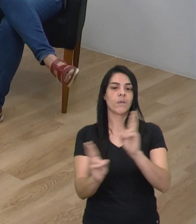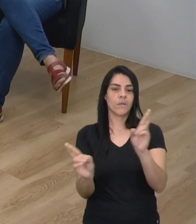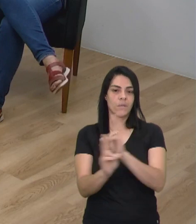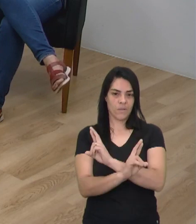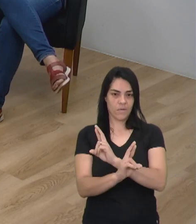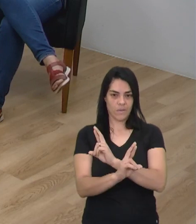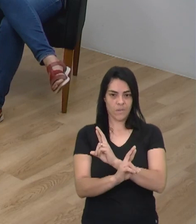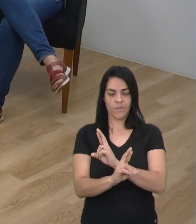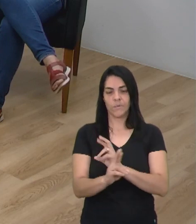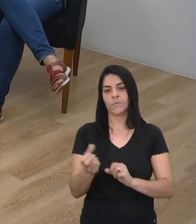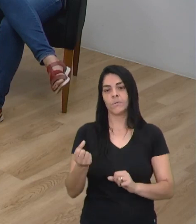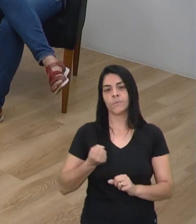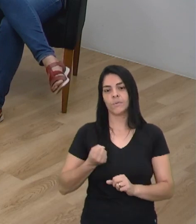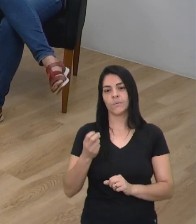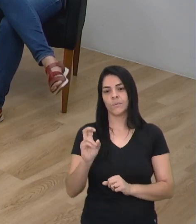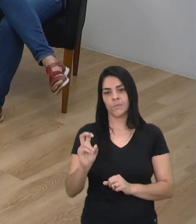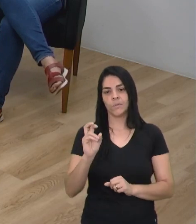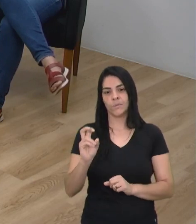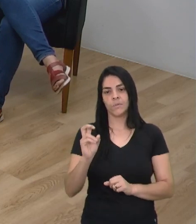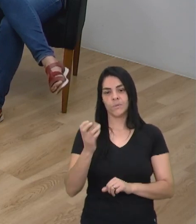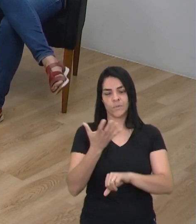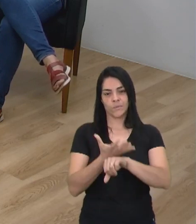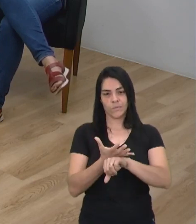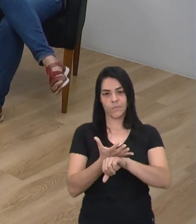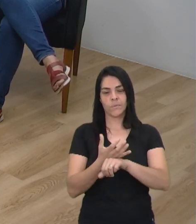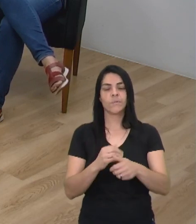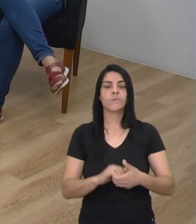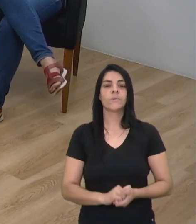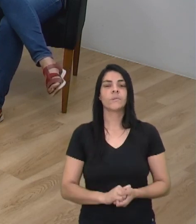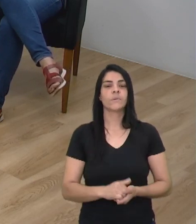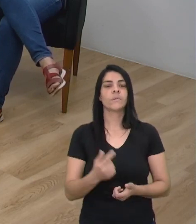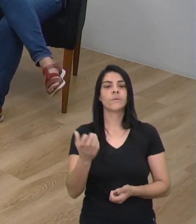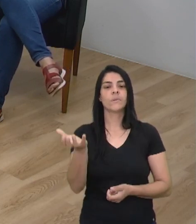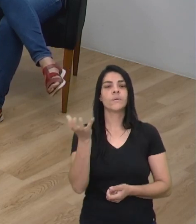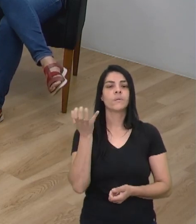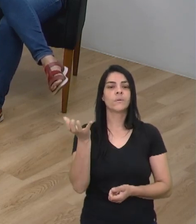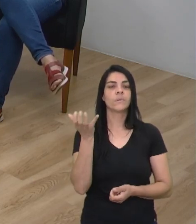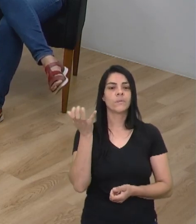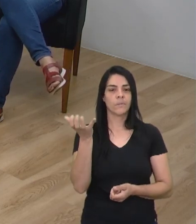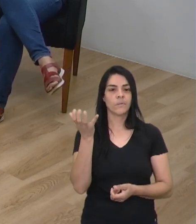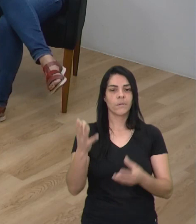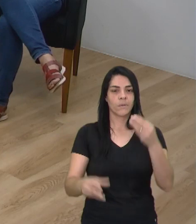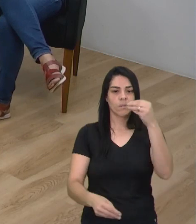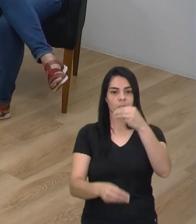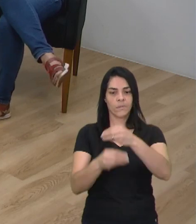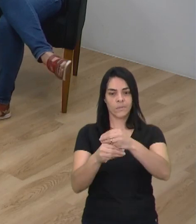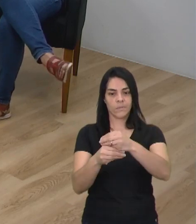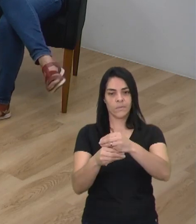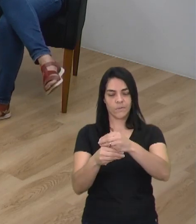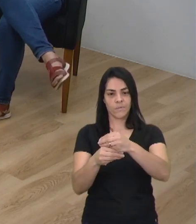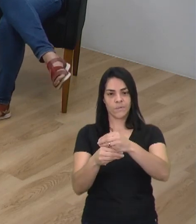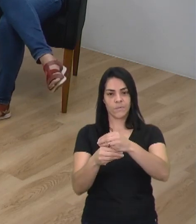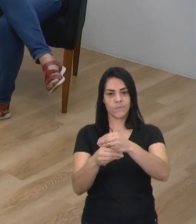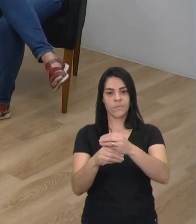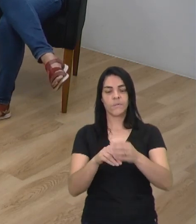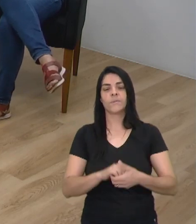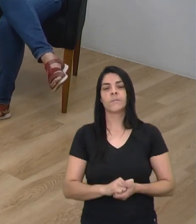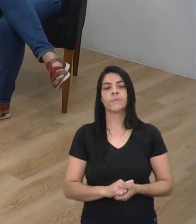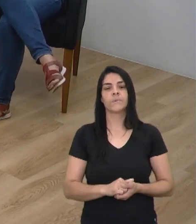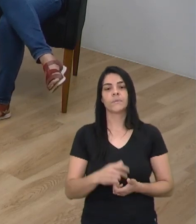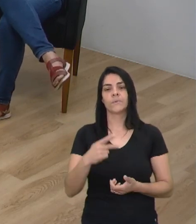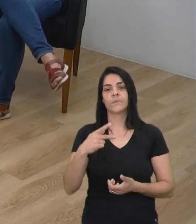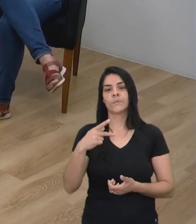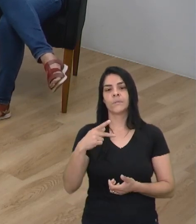5, né? E aí, Giba, você queria... O seu coração. Eu queria complementar, quando eu falar do GPR, né, que o pessoal